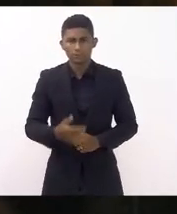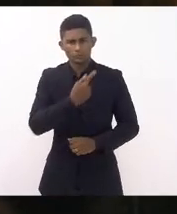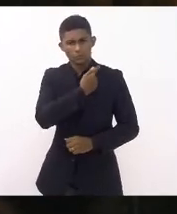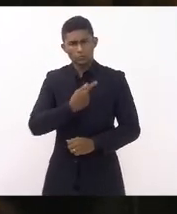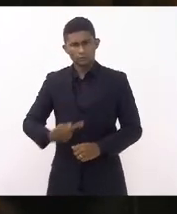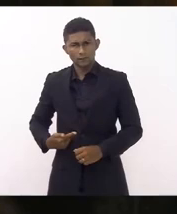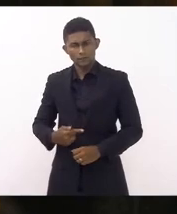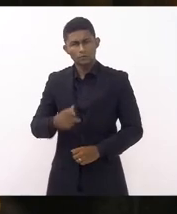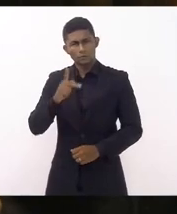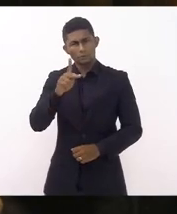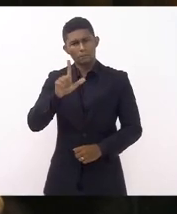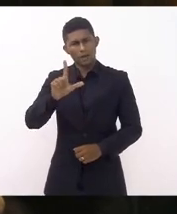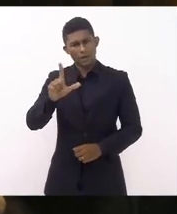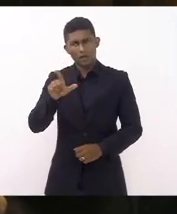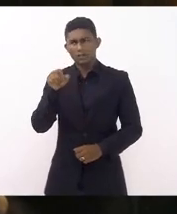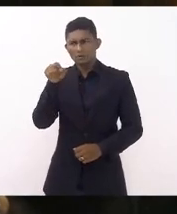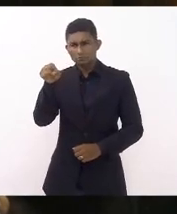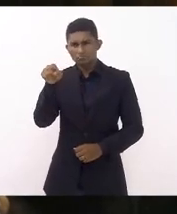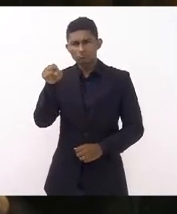PL abrigue